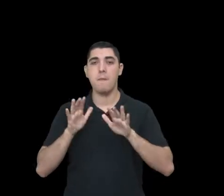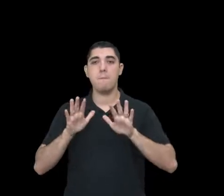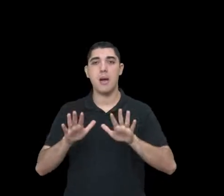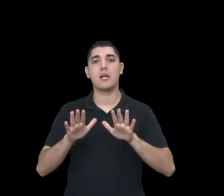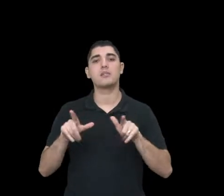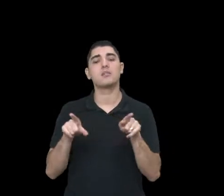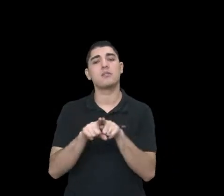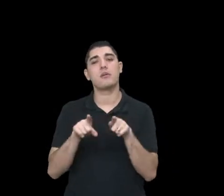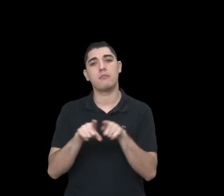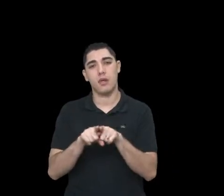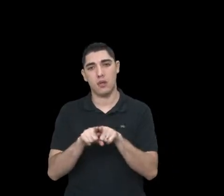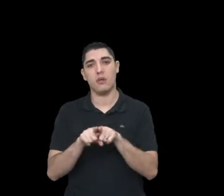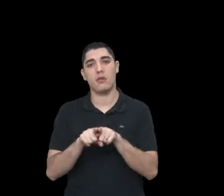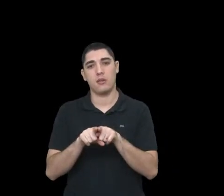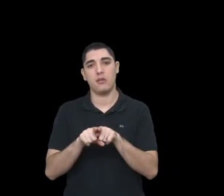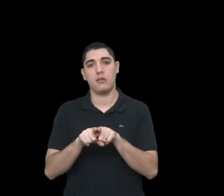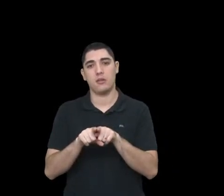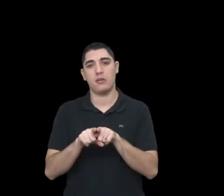mesmo tempo